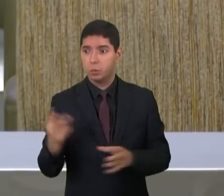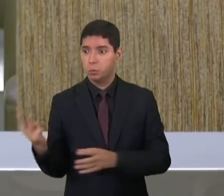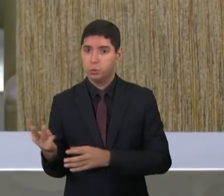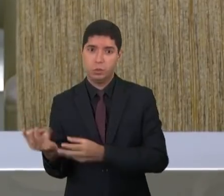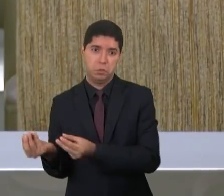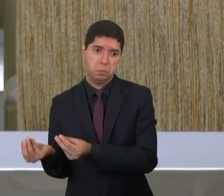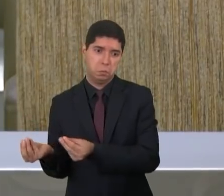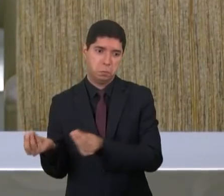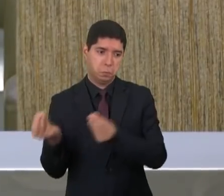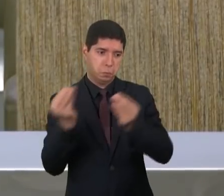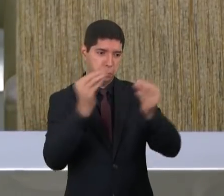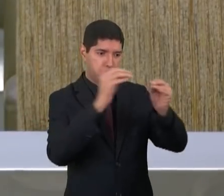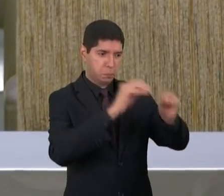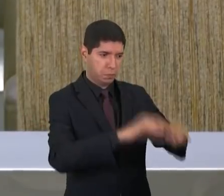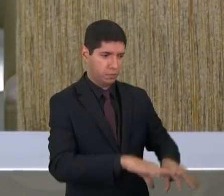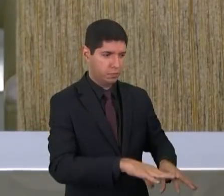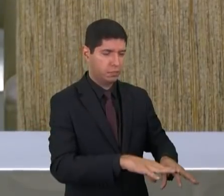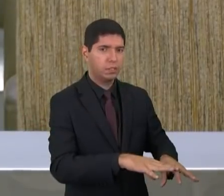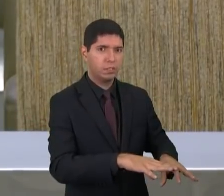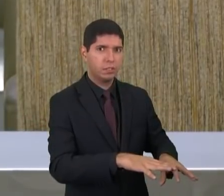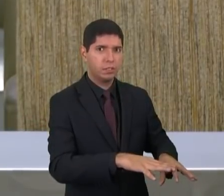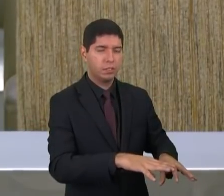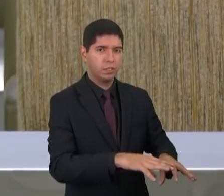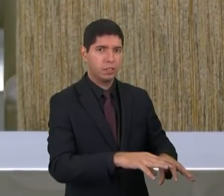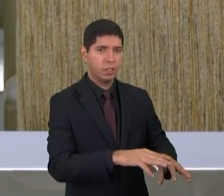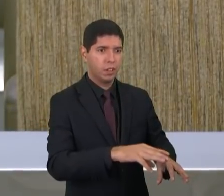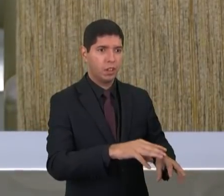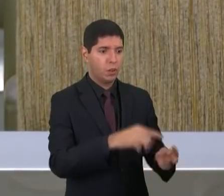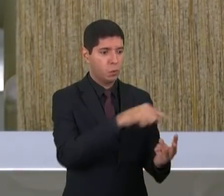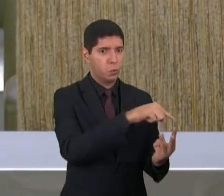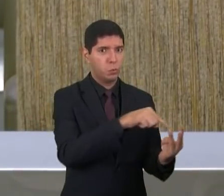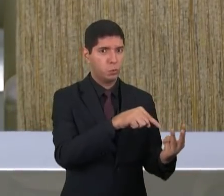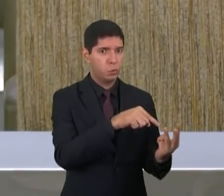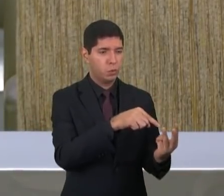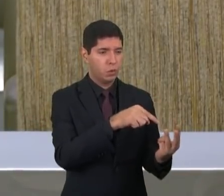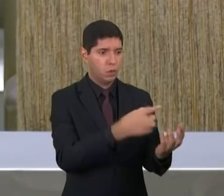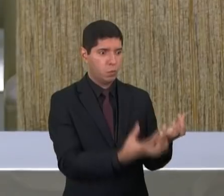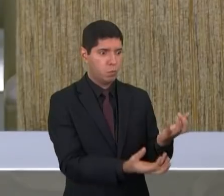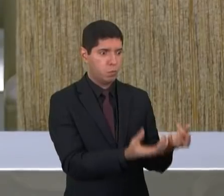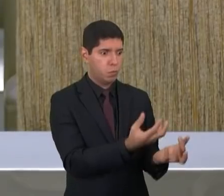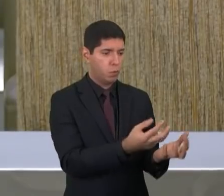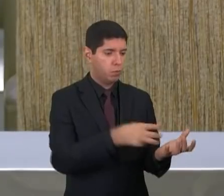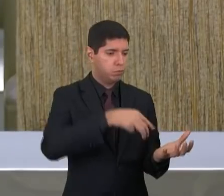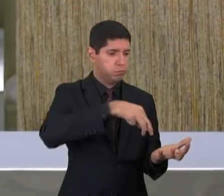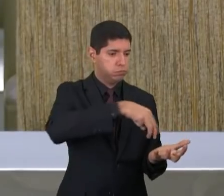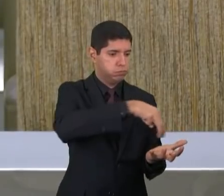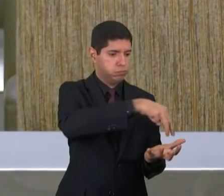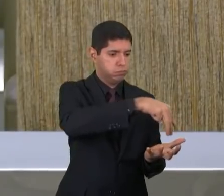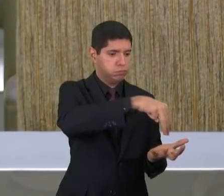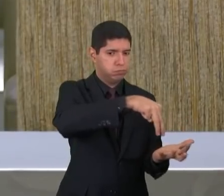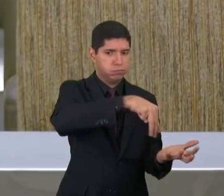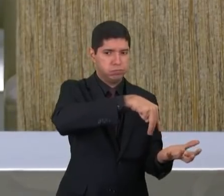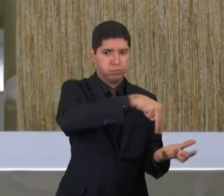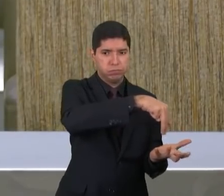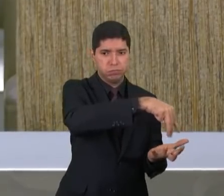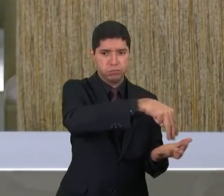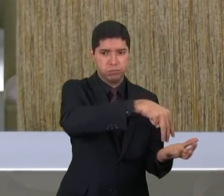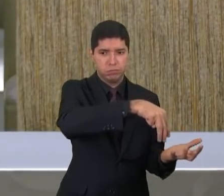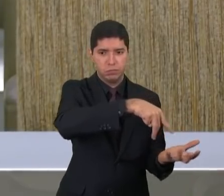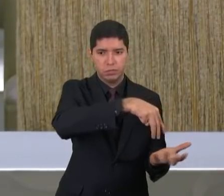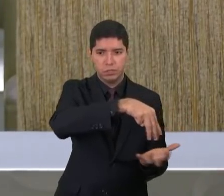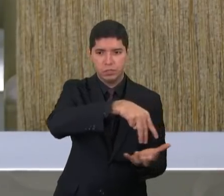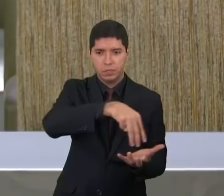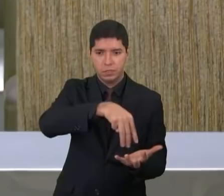cordas, para que os servos de Deus pudessem passear por dentro da fornalha, para que os servos de Deus